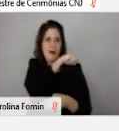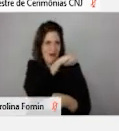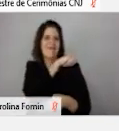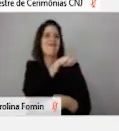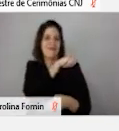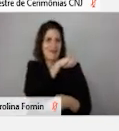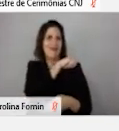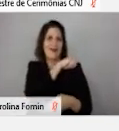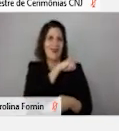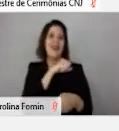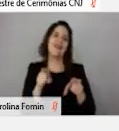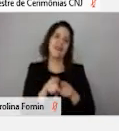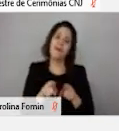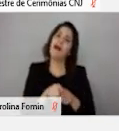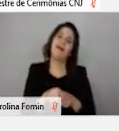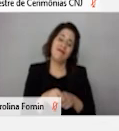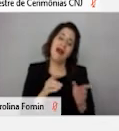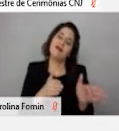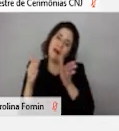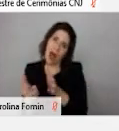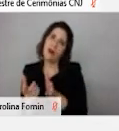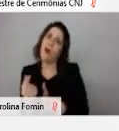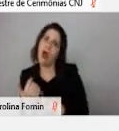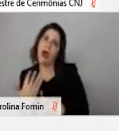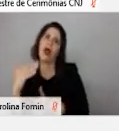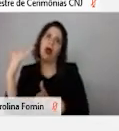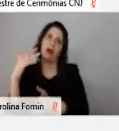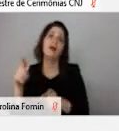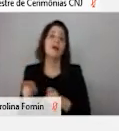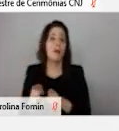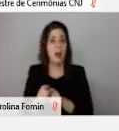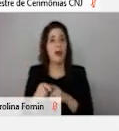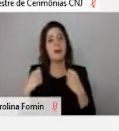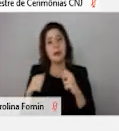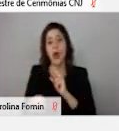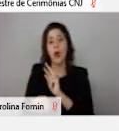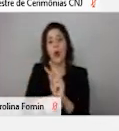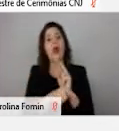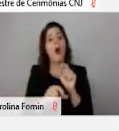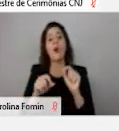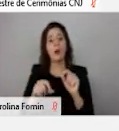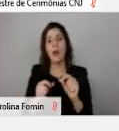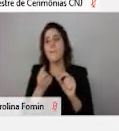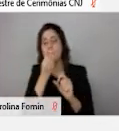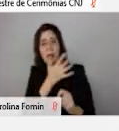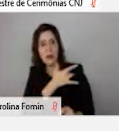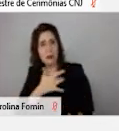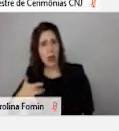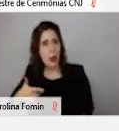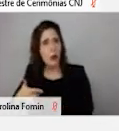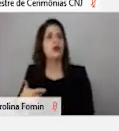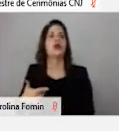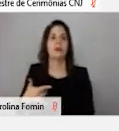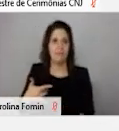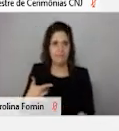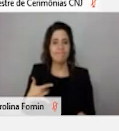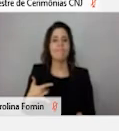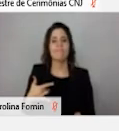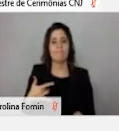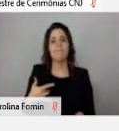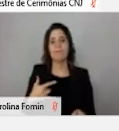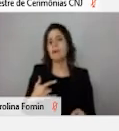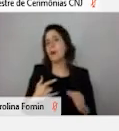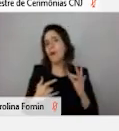apenas sobre doença, eu gostaria de lembrar que a gente precisa cuidar do bem-estar e da saúde. Isso também muda uma reflexão sobre a medicina do futuro. Se nós tivermos